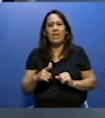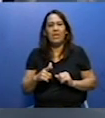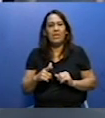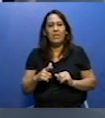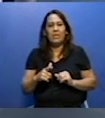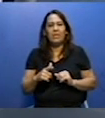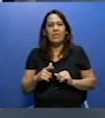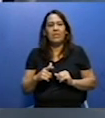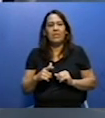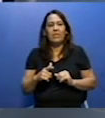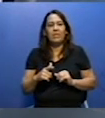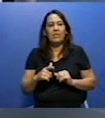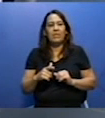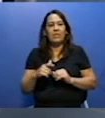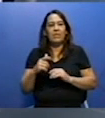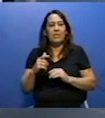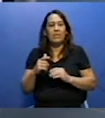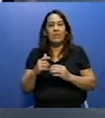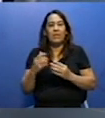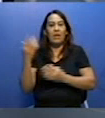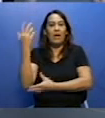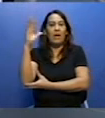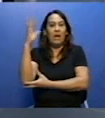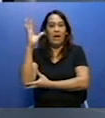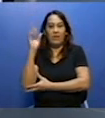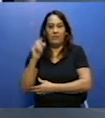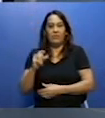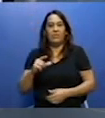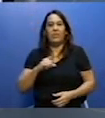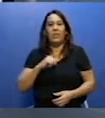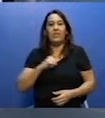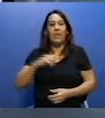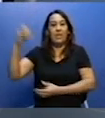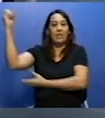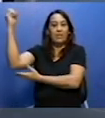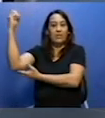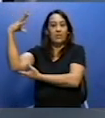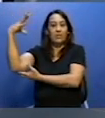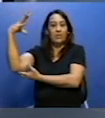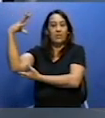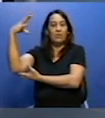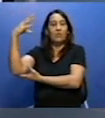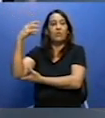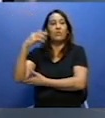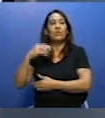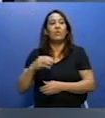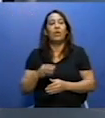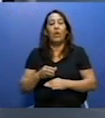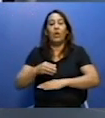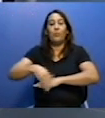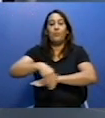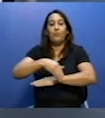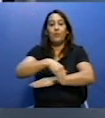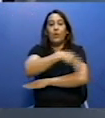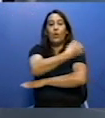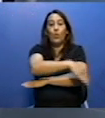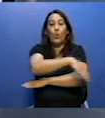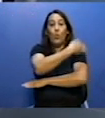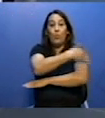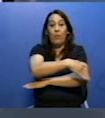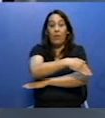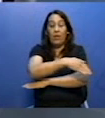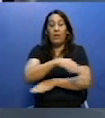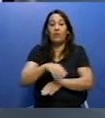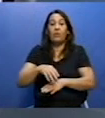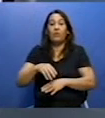muito ainda. A iluminação pública. Preste atenção, tá vendo aqui no meio? É uma faixa